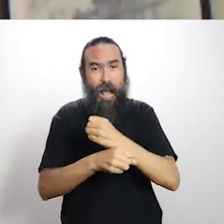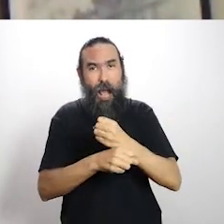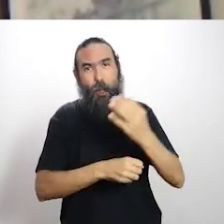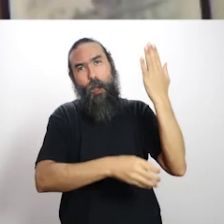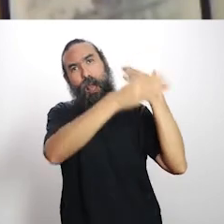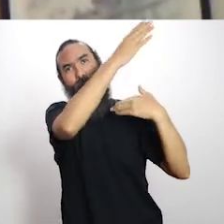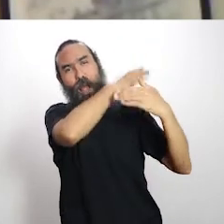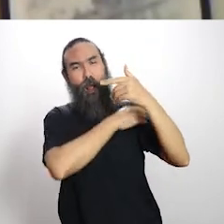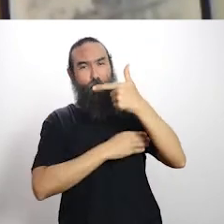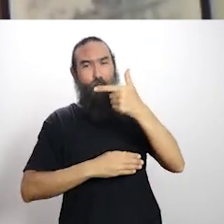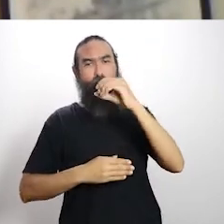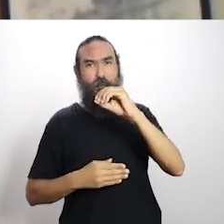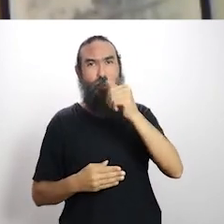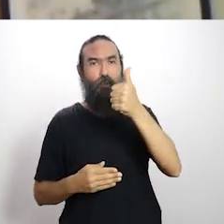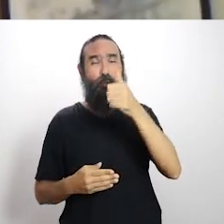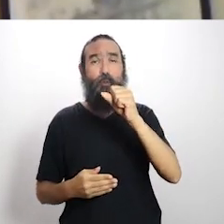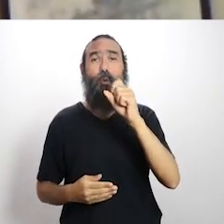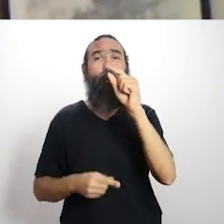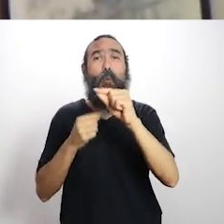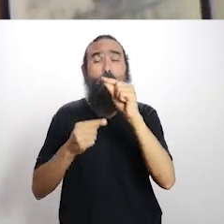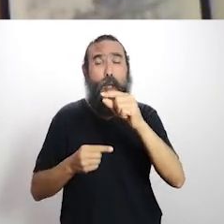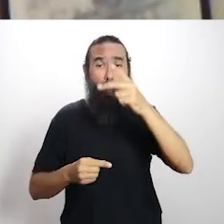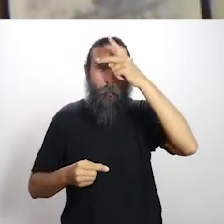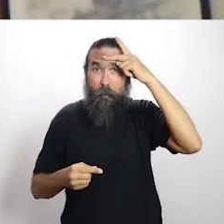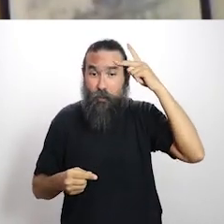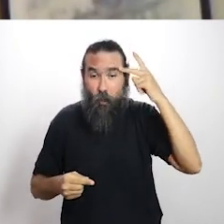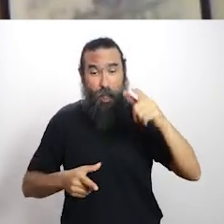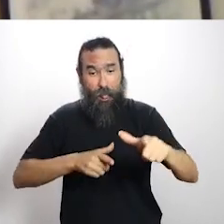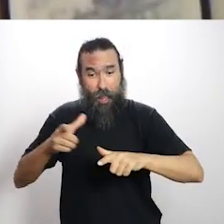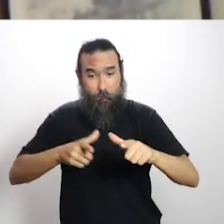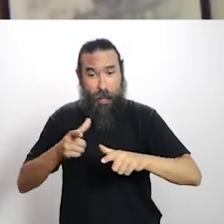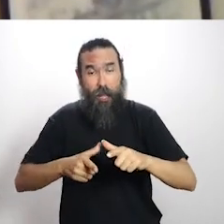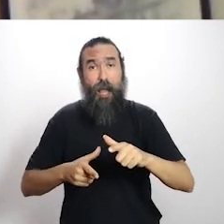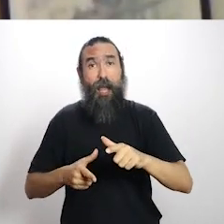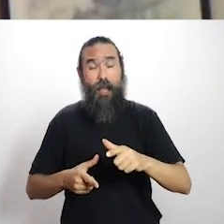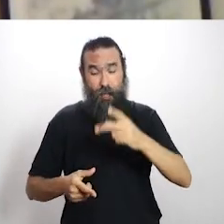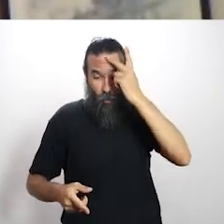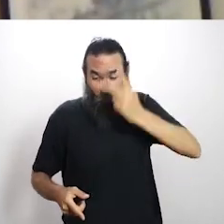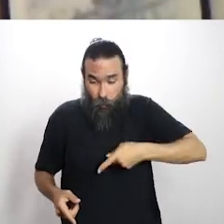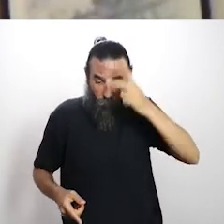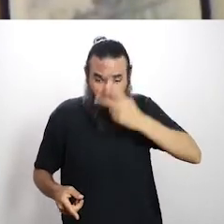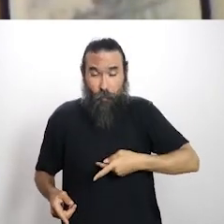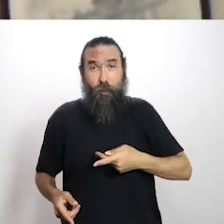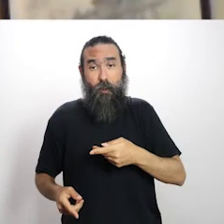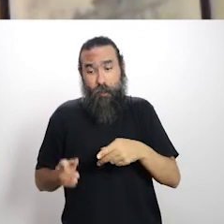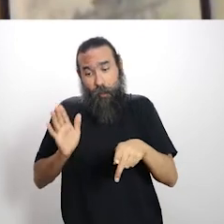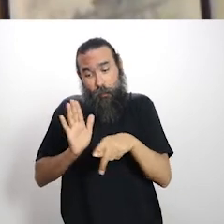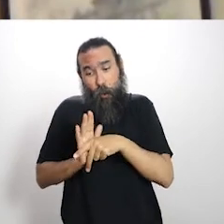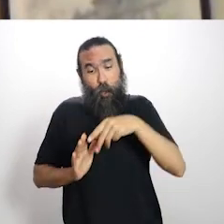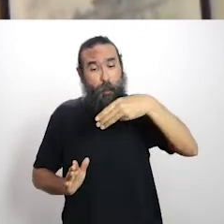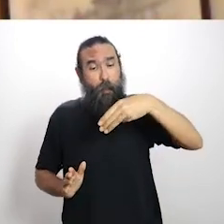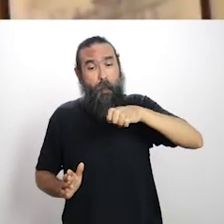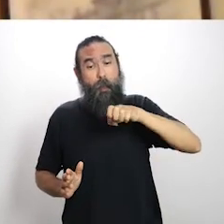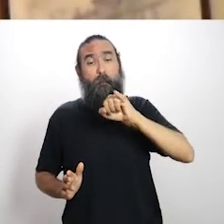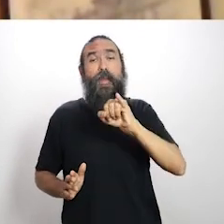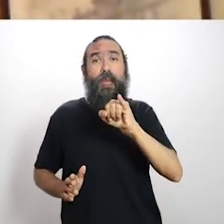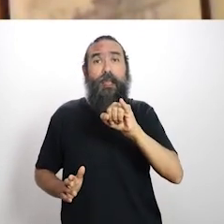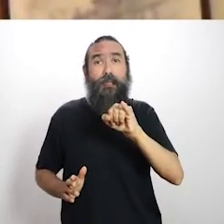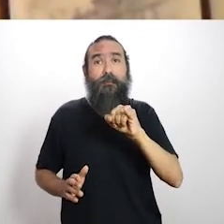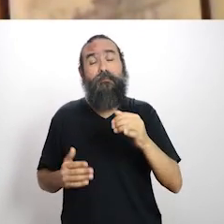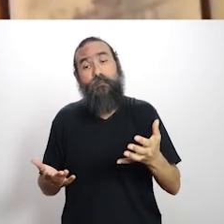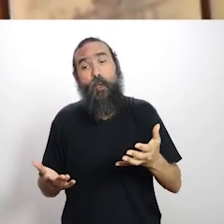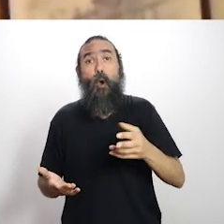então é muito importante que vocês se articulem com o governo do estado de Goiás para uma boa